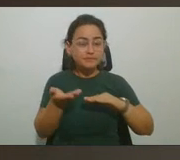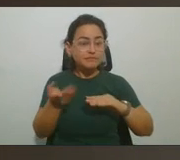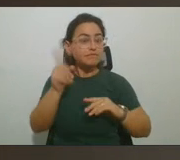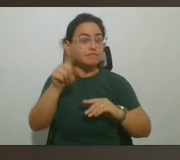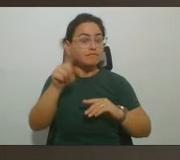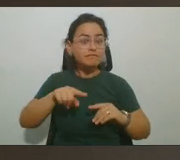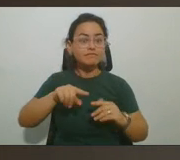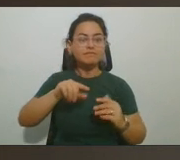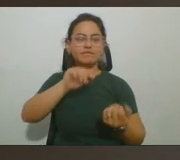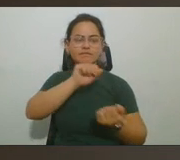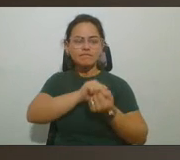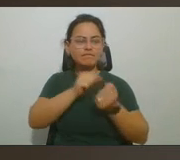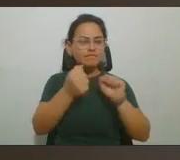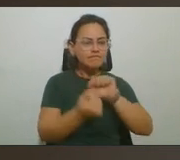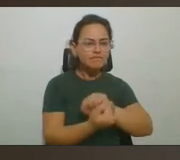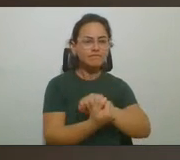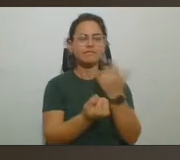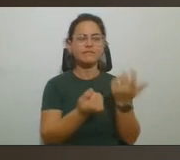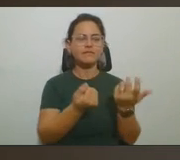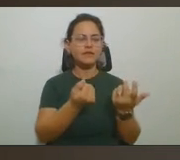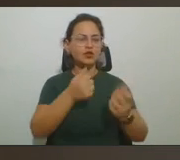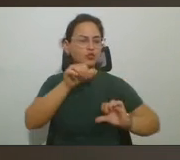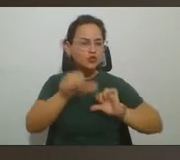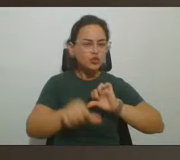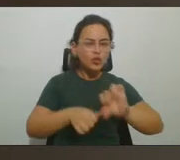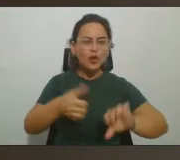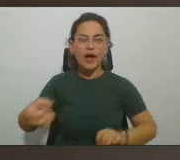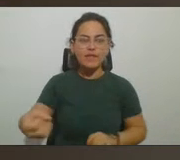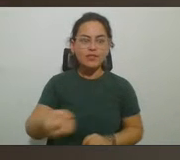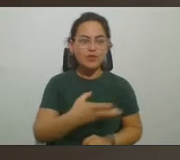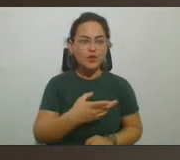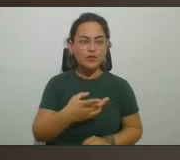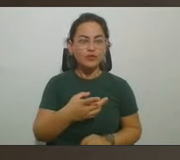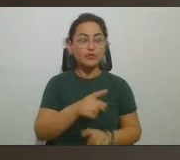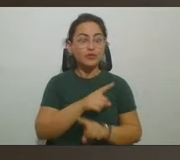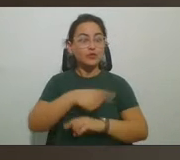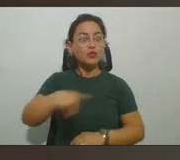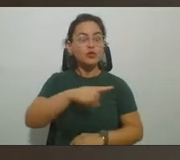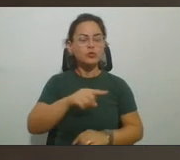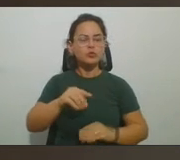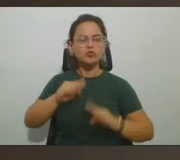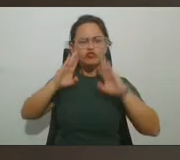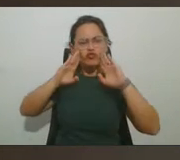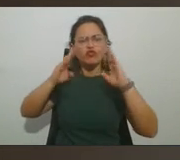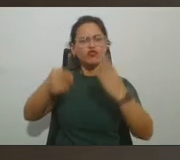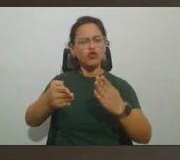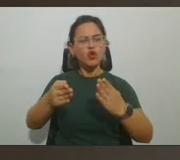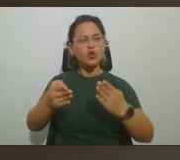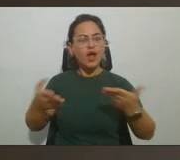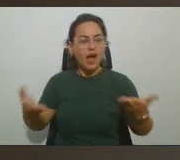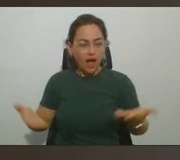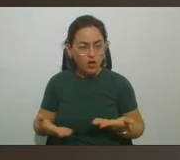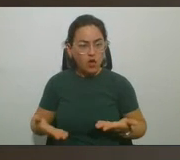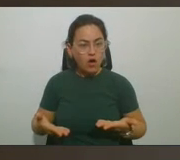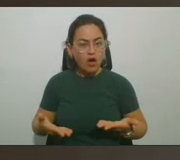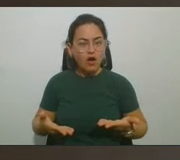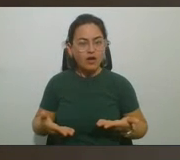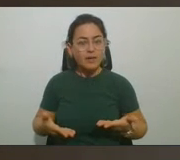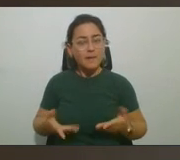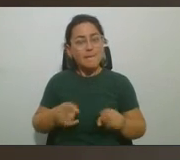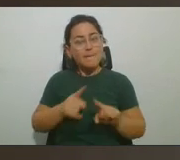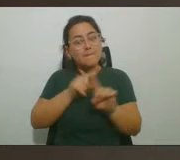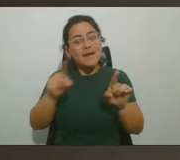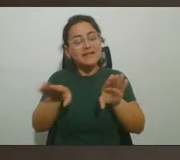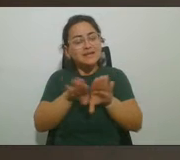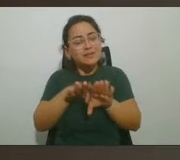ressignificando-as e democratizando-as, com os olhos fixos nesse tempo, porém compreendendo que é necessário afastar-se